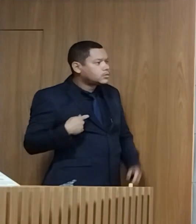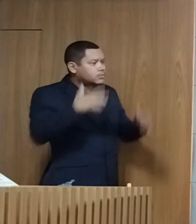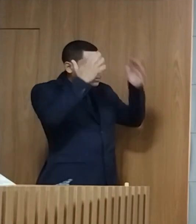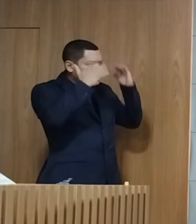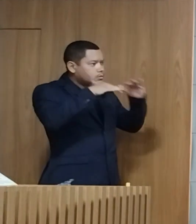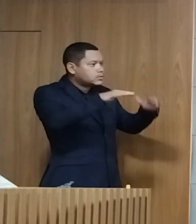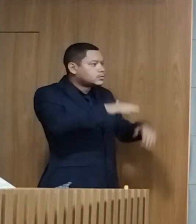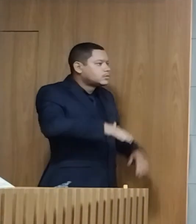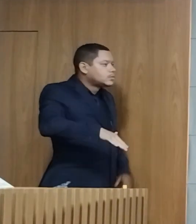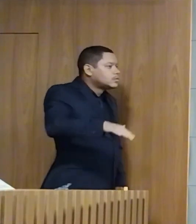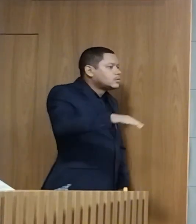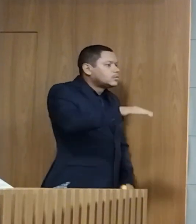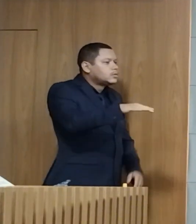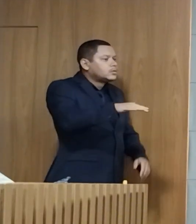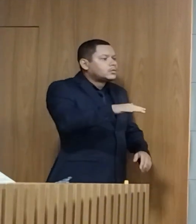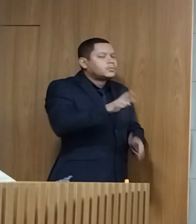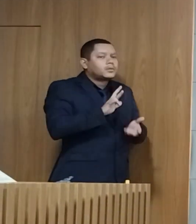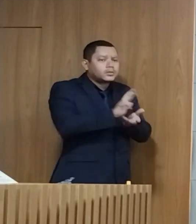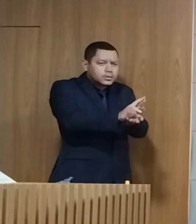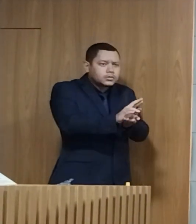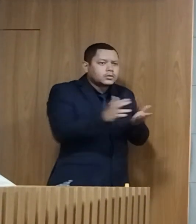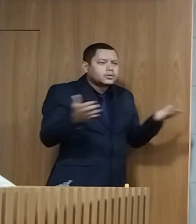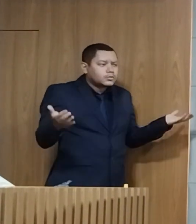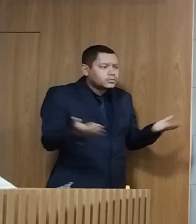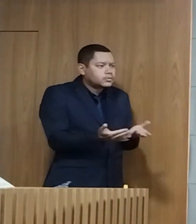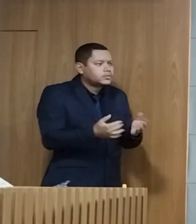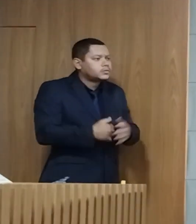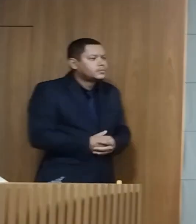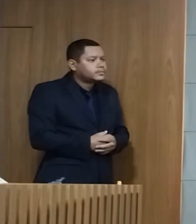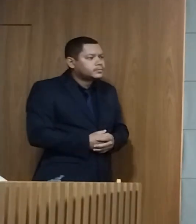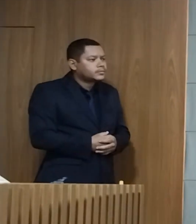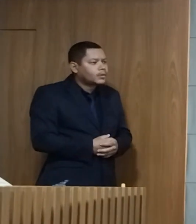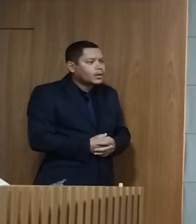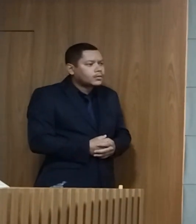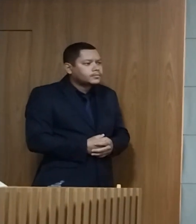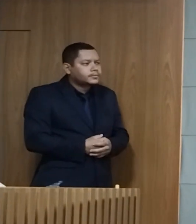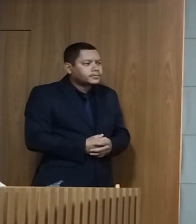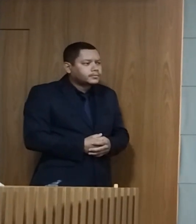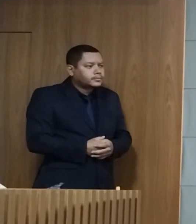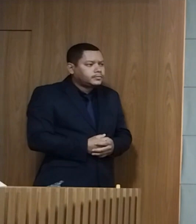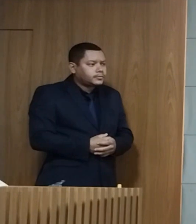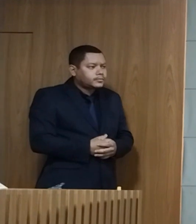Bical, pastor Zé enviou para representá-lo aqui. Quero agradecer, não está